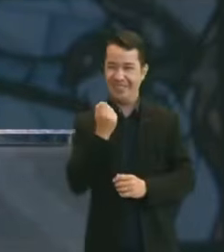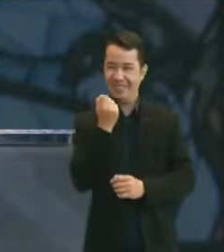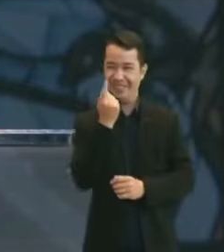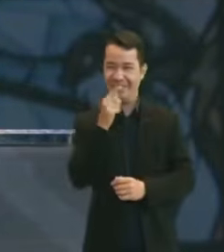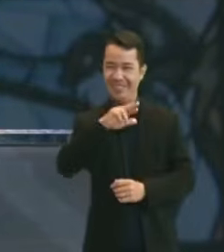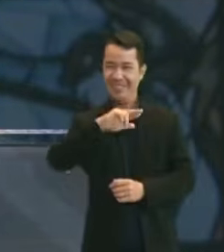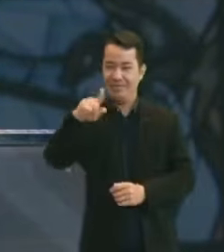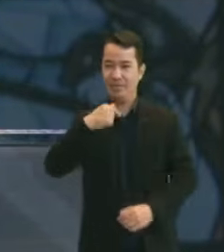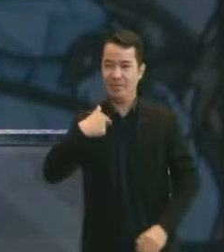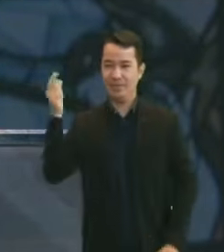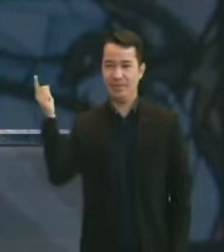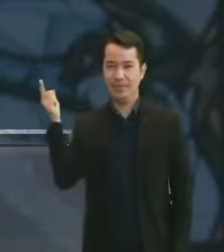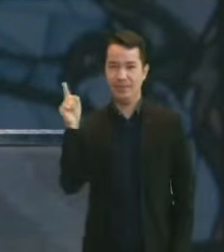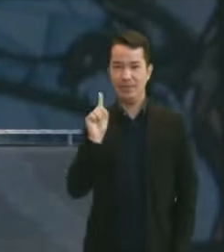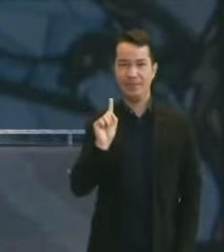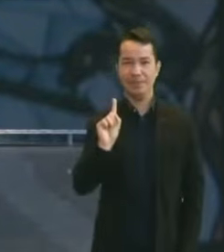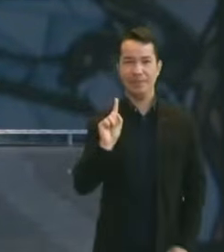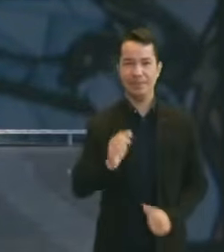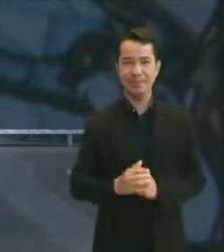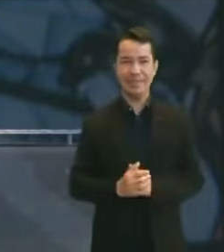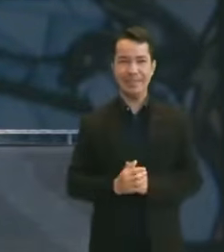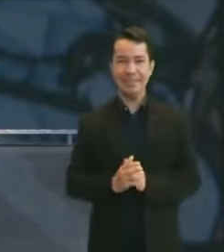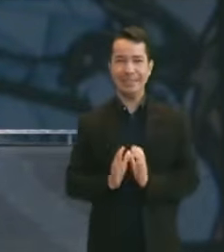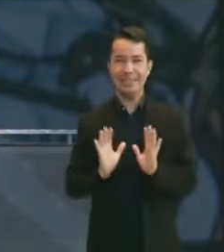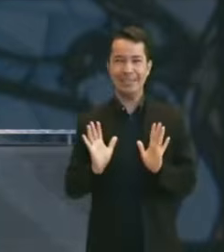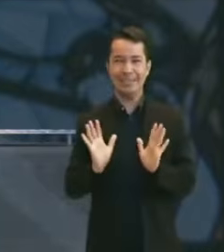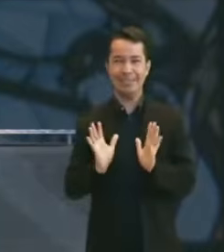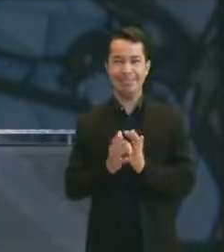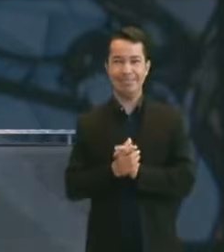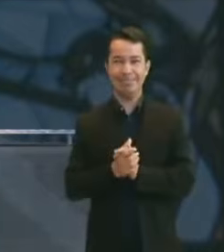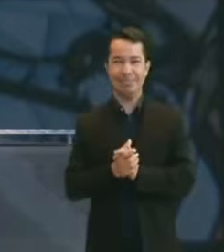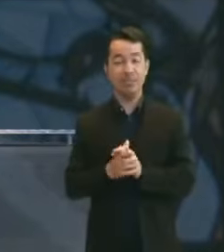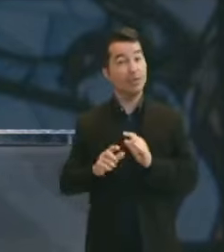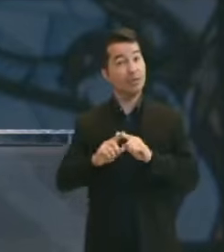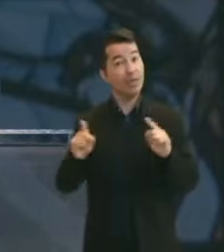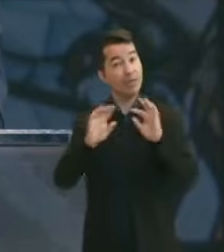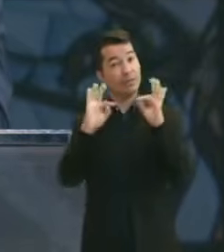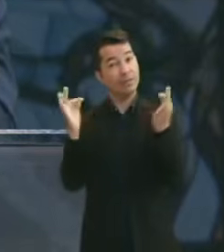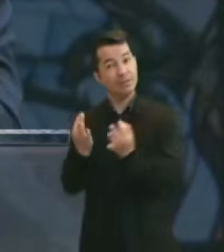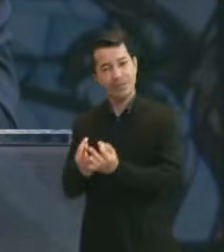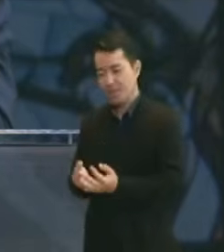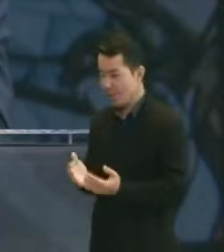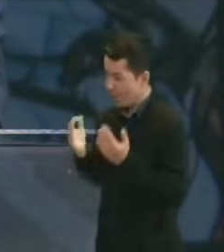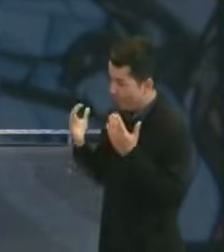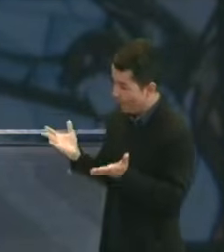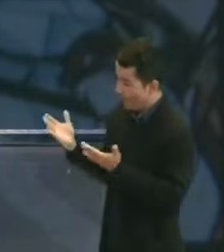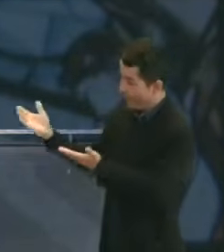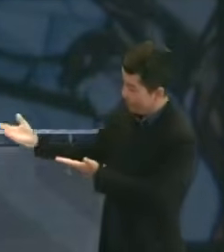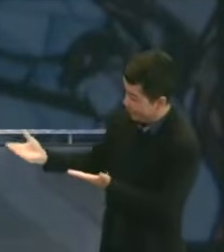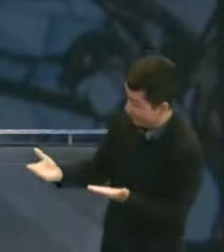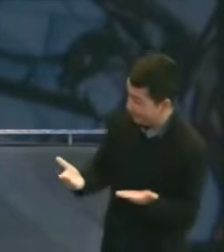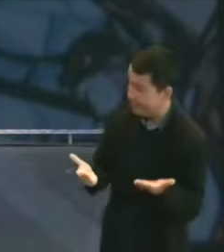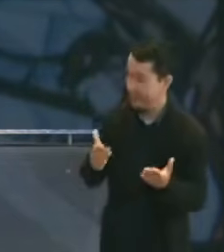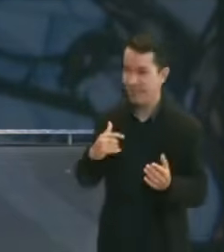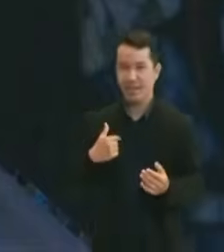que se conhece, né? E que gostoso foi receber o acolhimento da família da minha esposa naquele momento que eu tanto